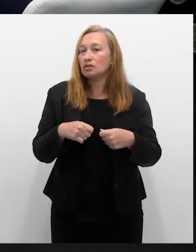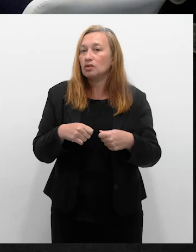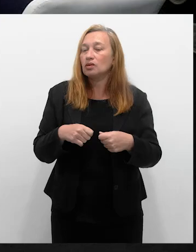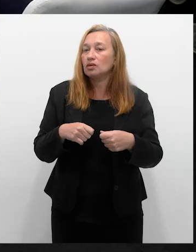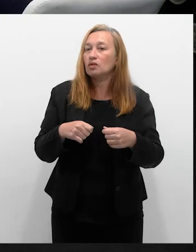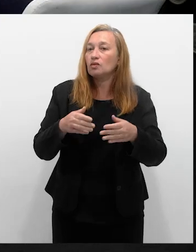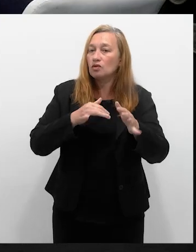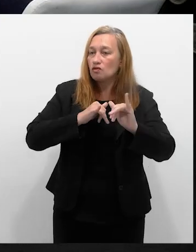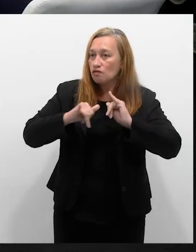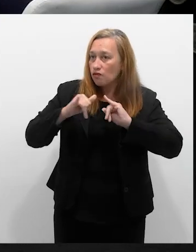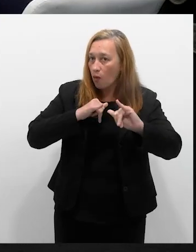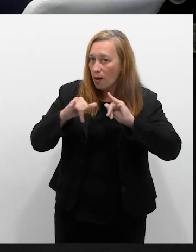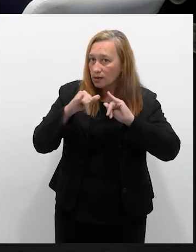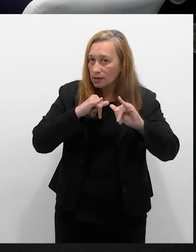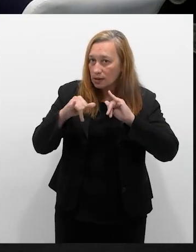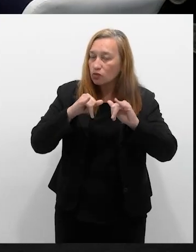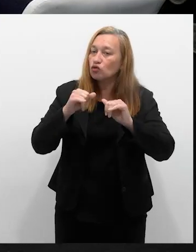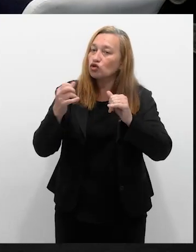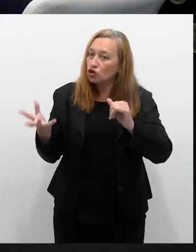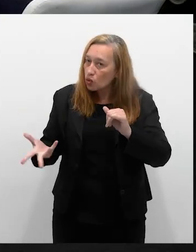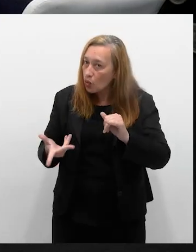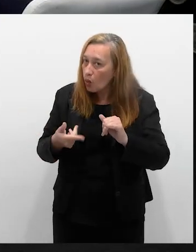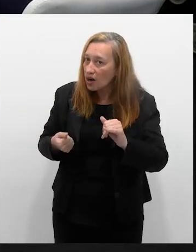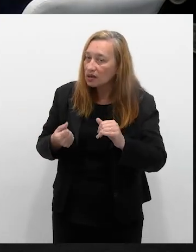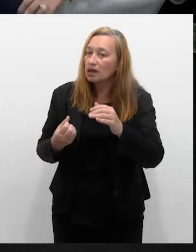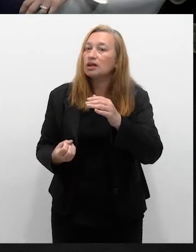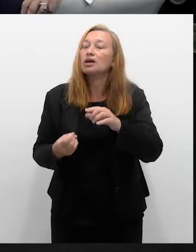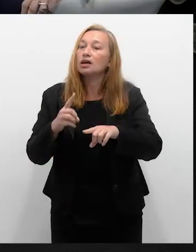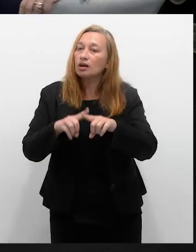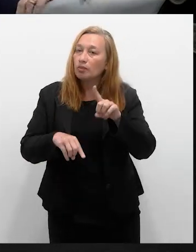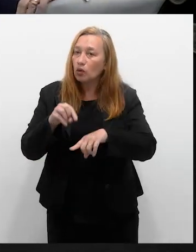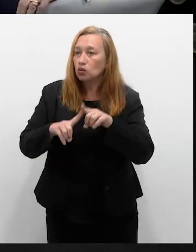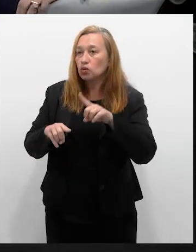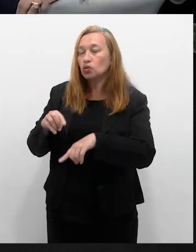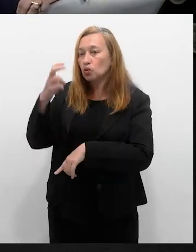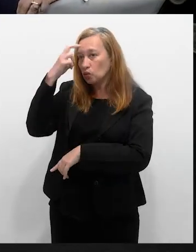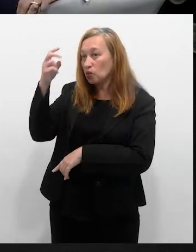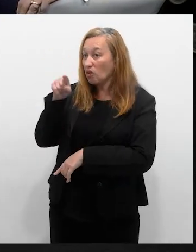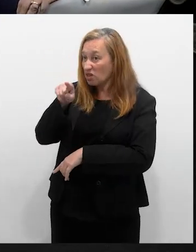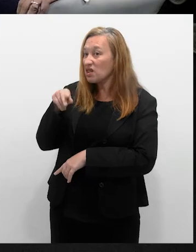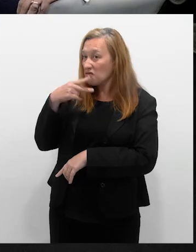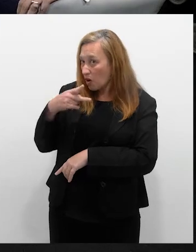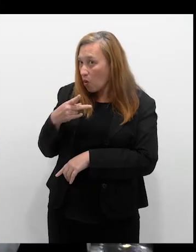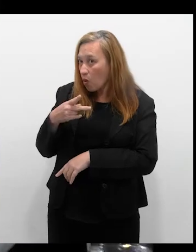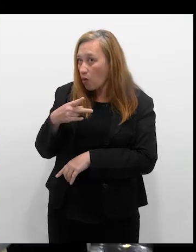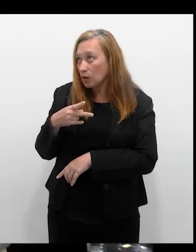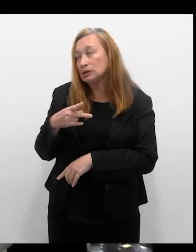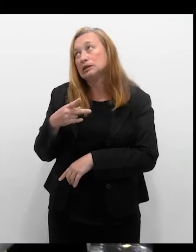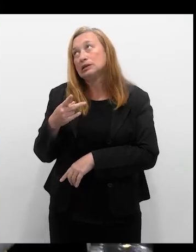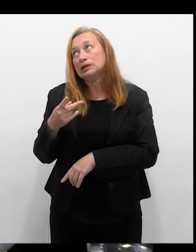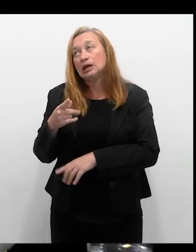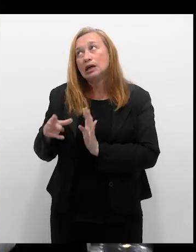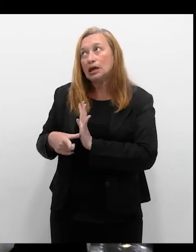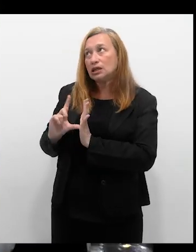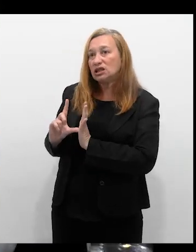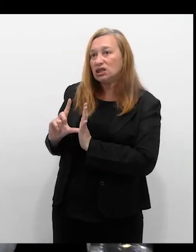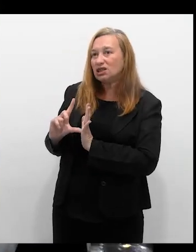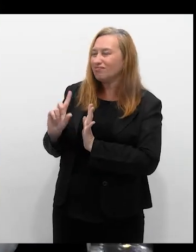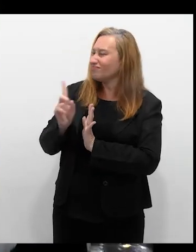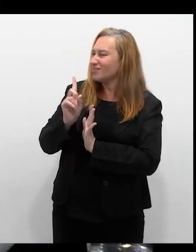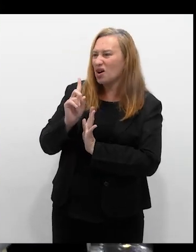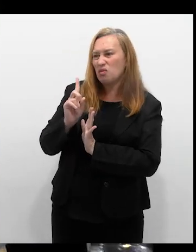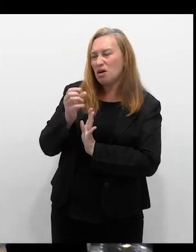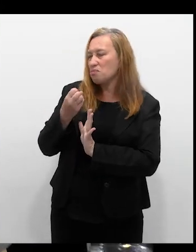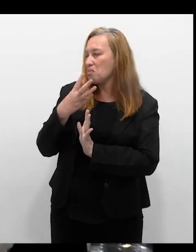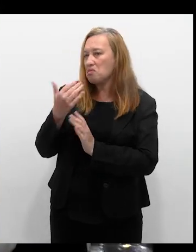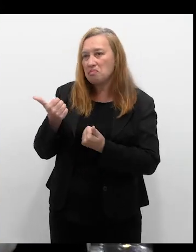com acesso à informação de qualidade. E produtos culturais como aquele que você mencionou anteriormente, eles, na